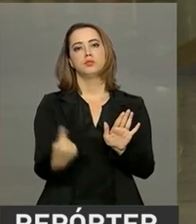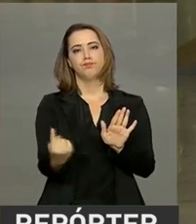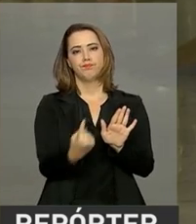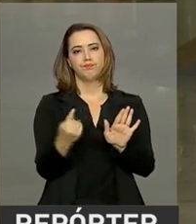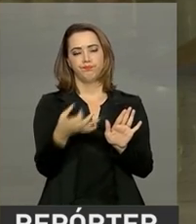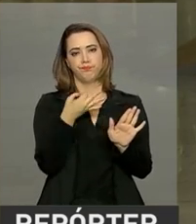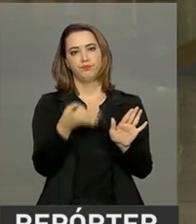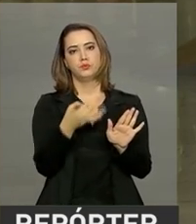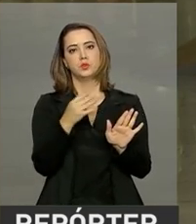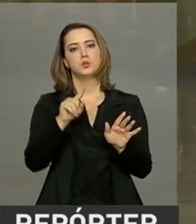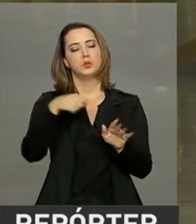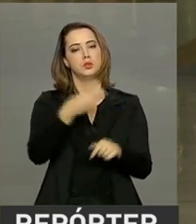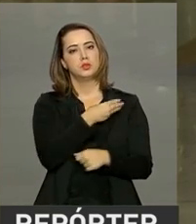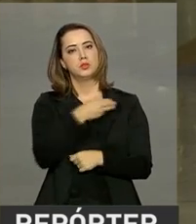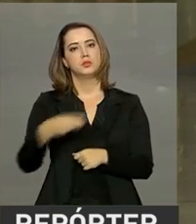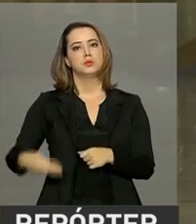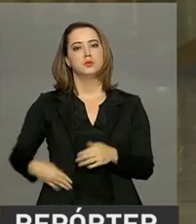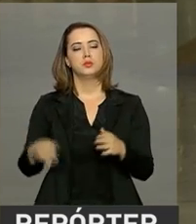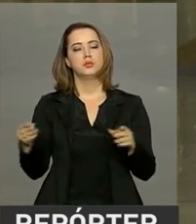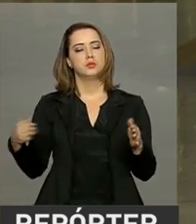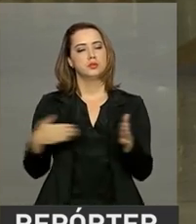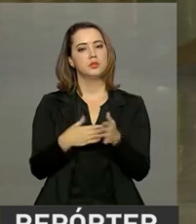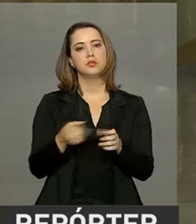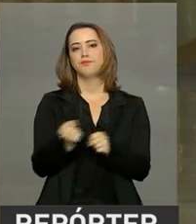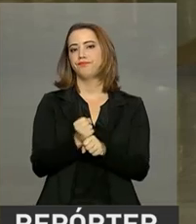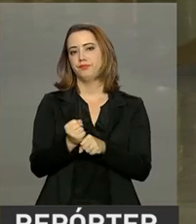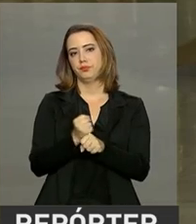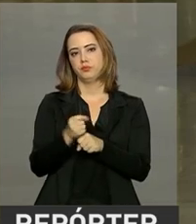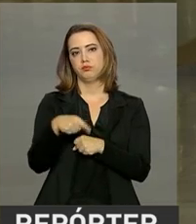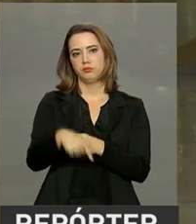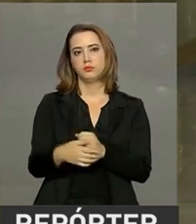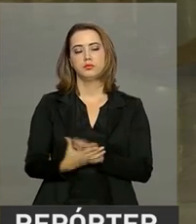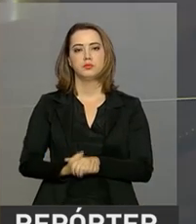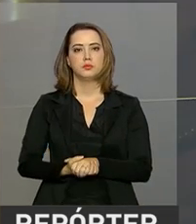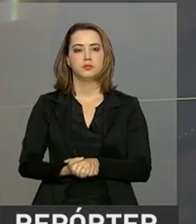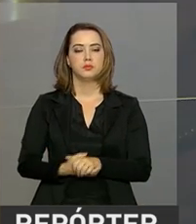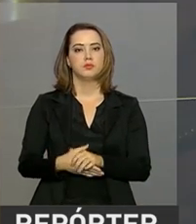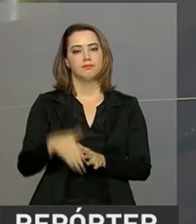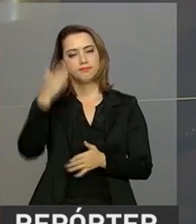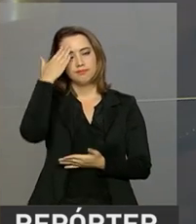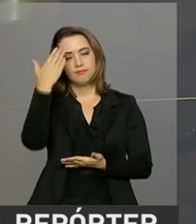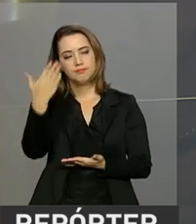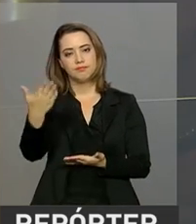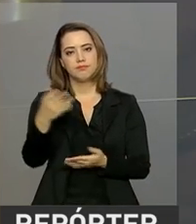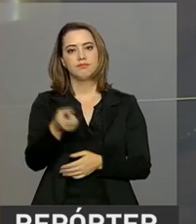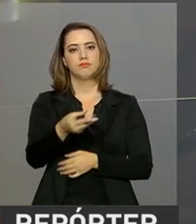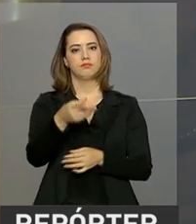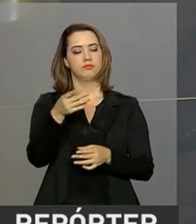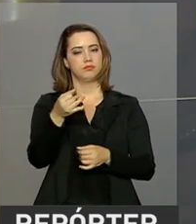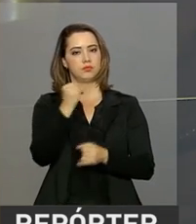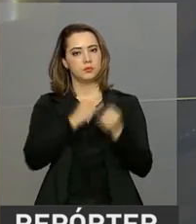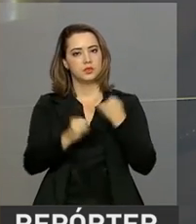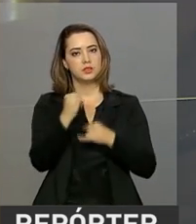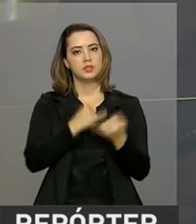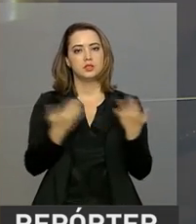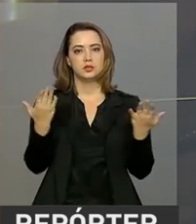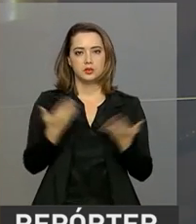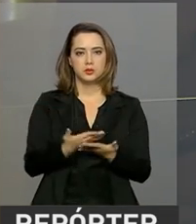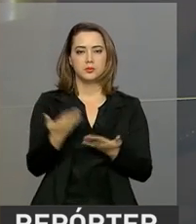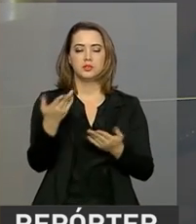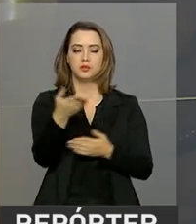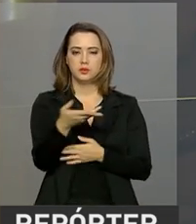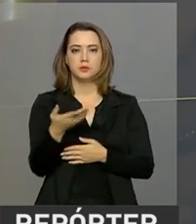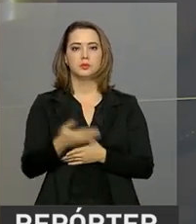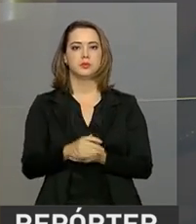o ministro até o fim do ano volto com você no estúdio Jaime Paulo Obrigado pelas informações atualizadíssima aí após a